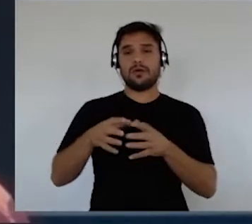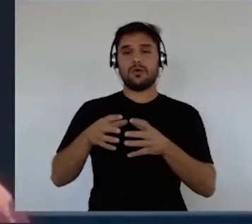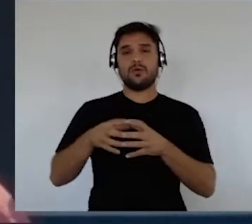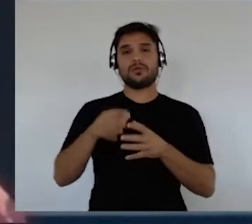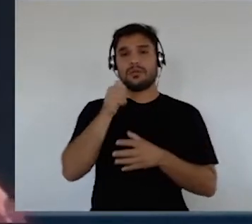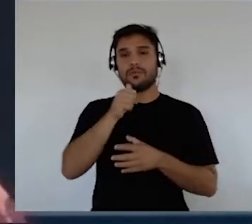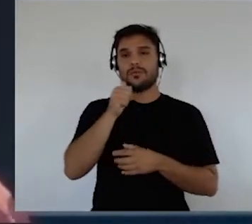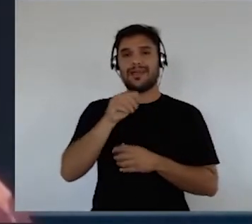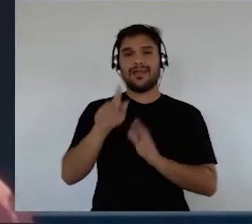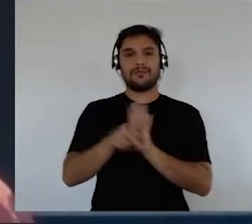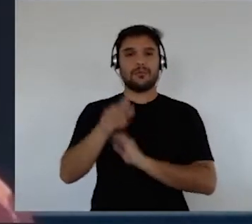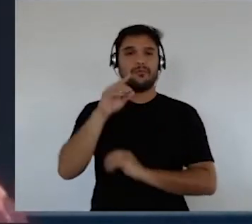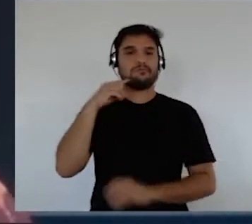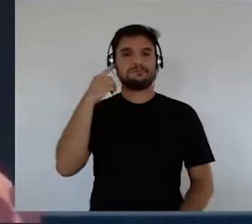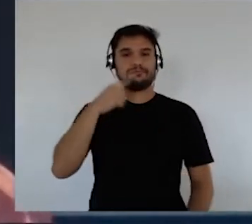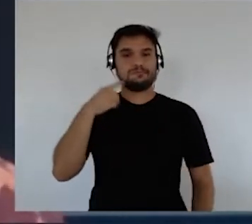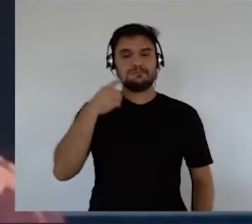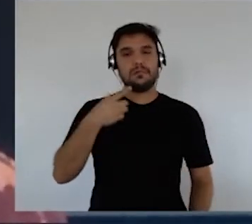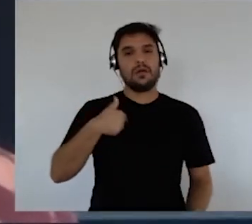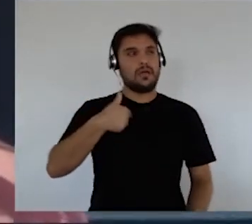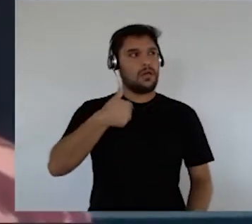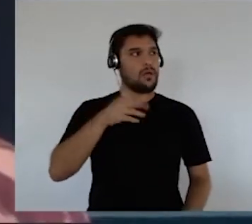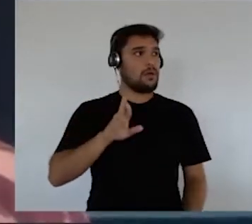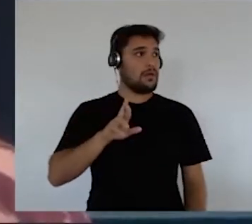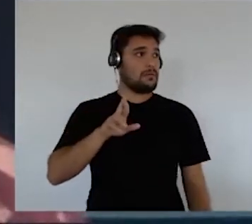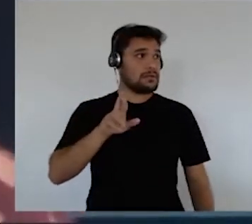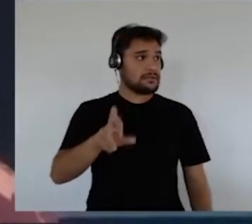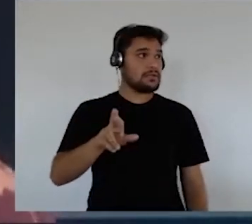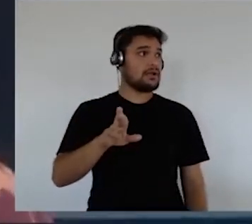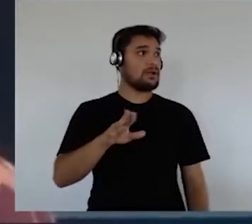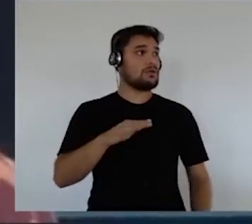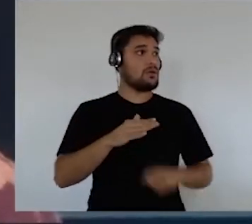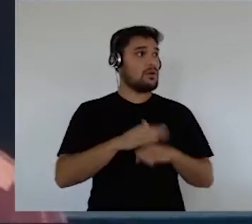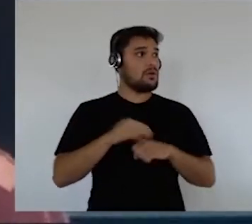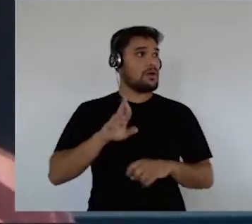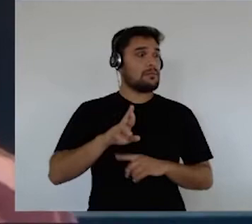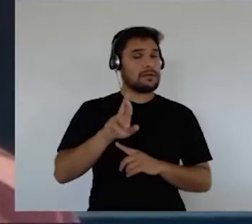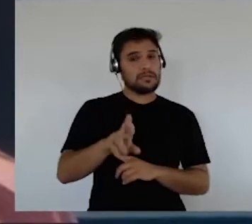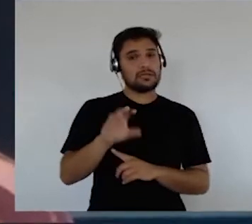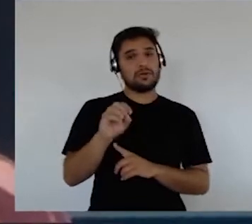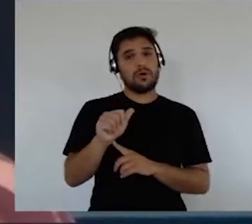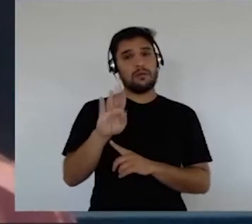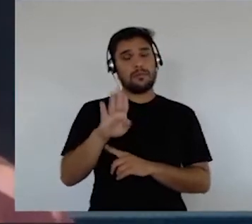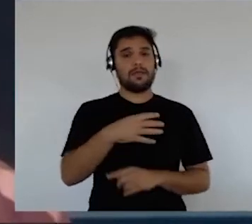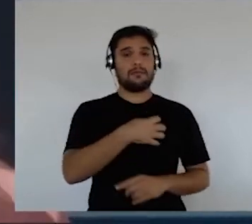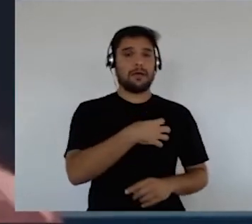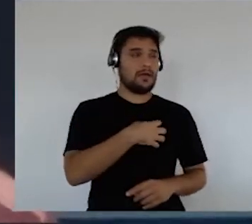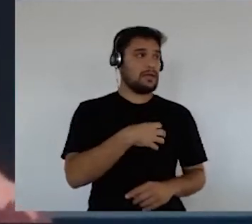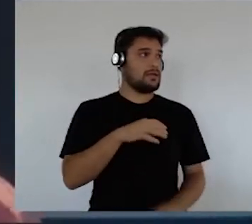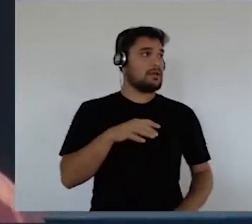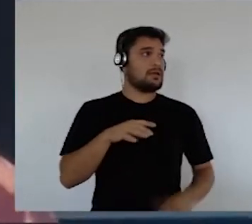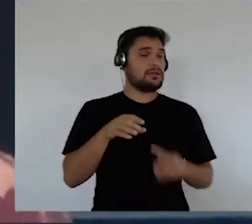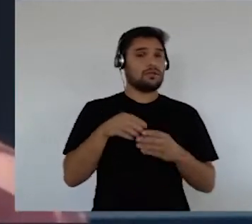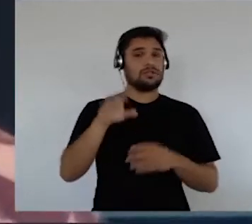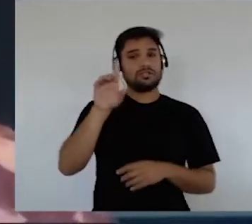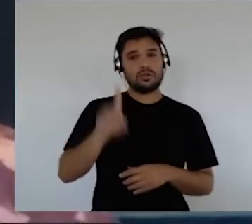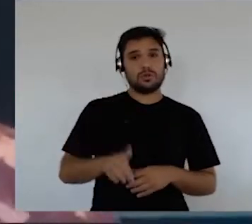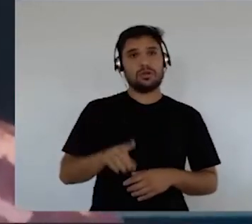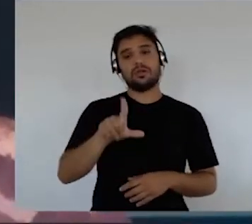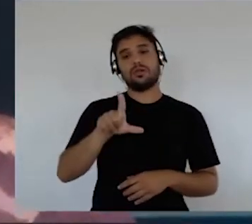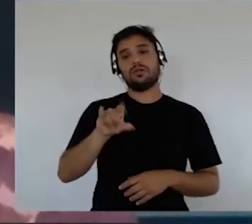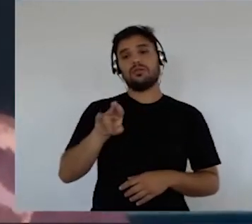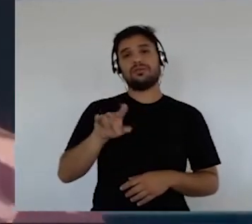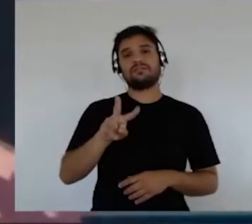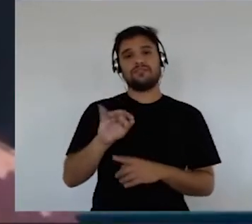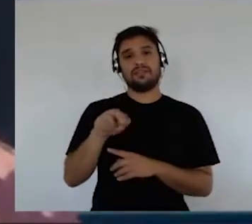da Mulher Advogada, e faço isso na pessoa do querido representante da OAB da Bahia, na diretoria, nosso querido Luiz